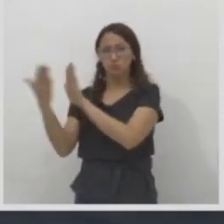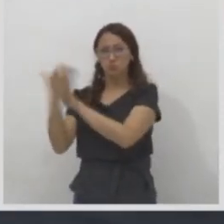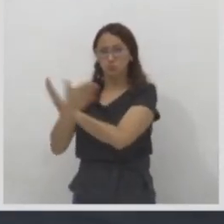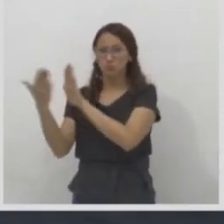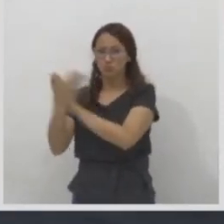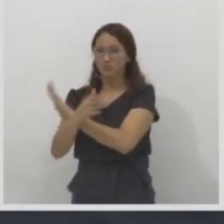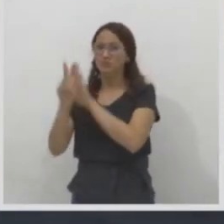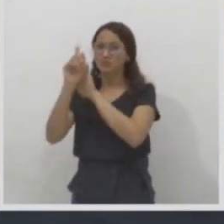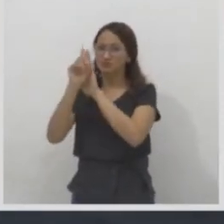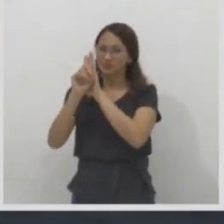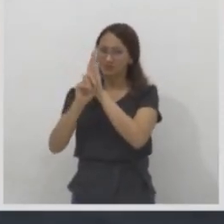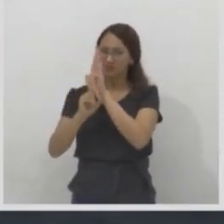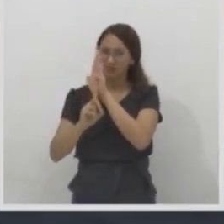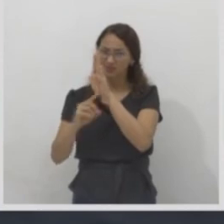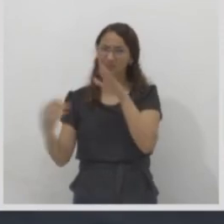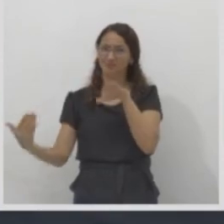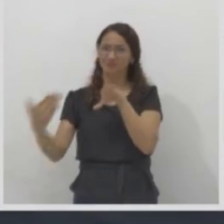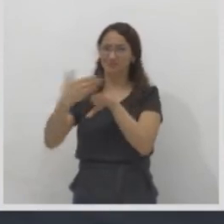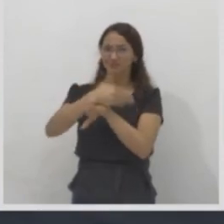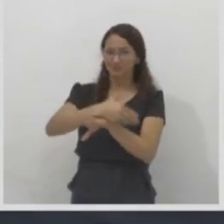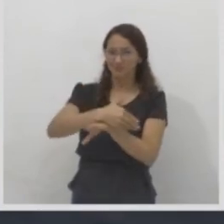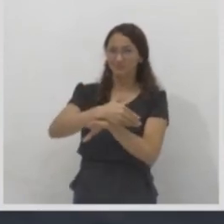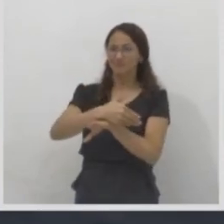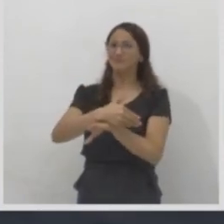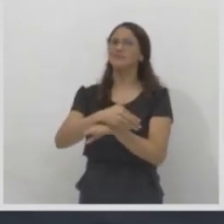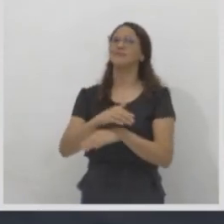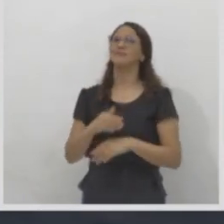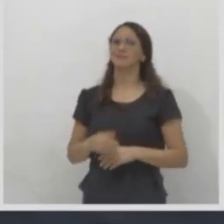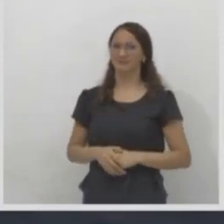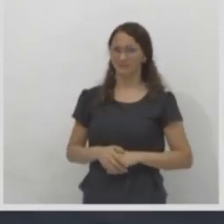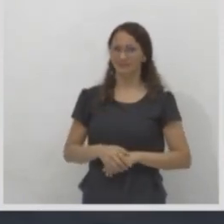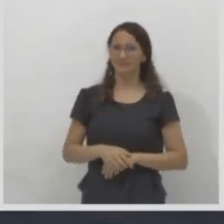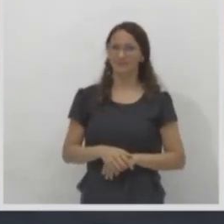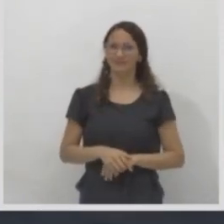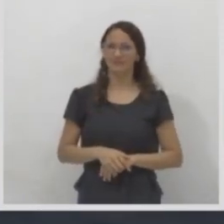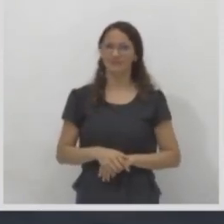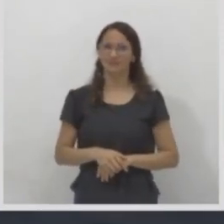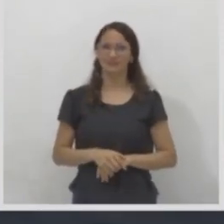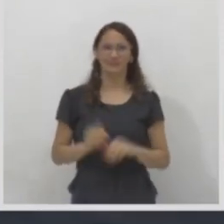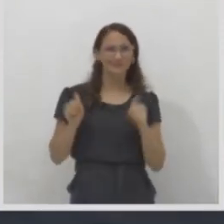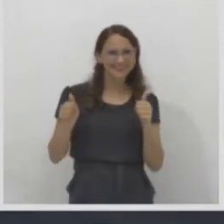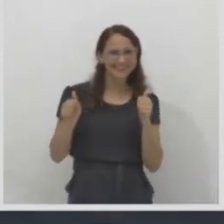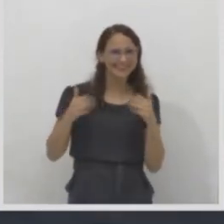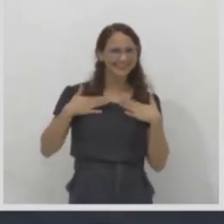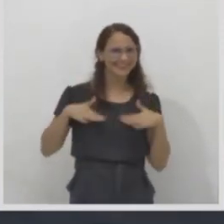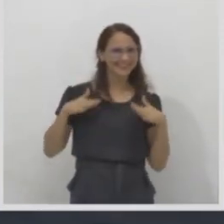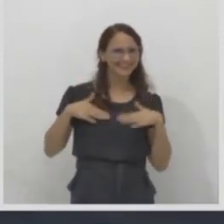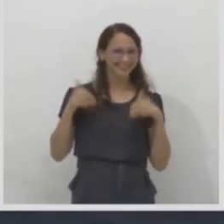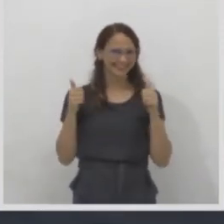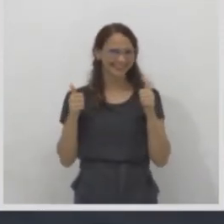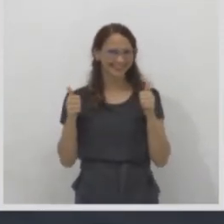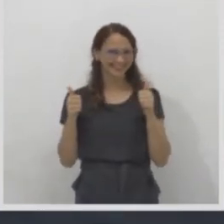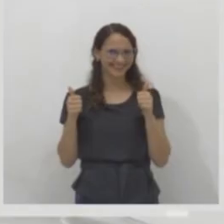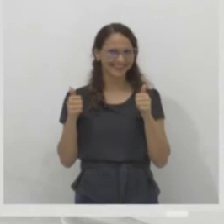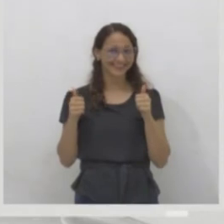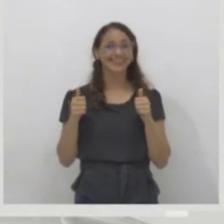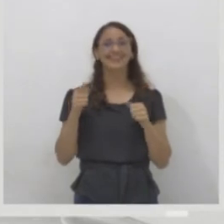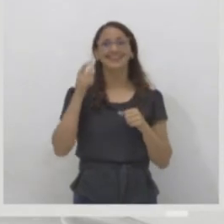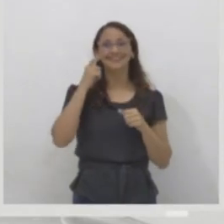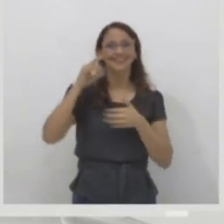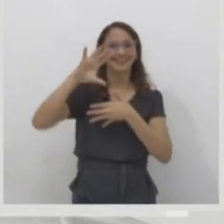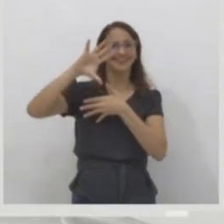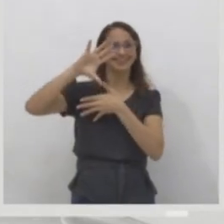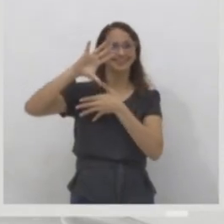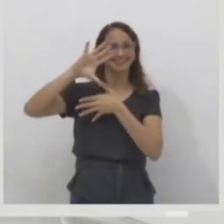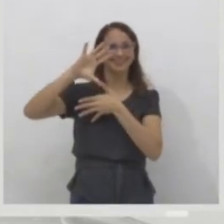direito de asilo político. Beleza? Tudo bem? Tudo tranquilo, aluno? Olhem aí esse breve mapinha